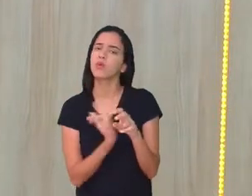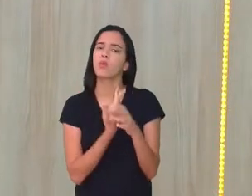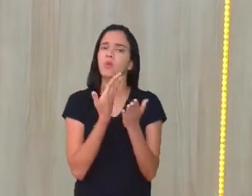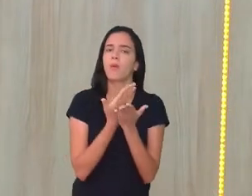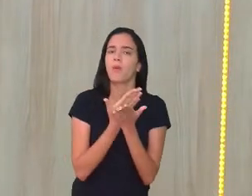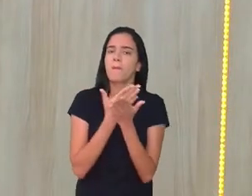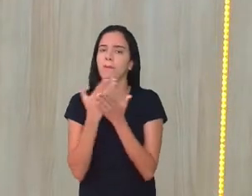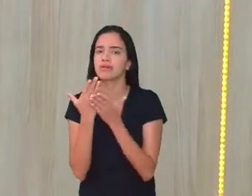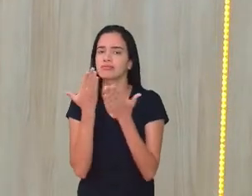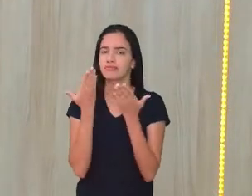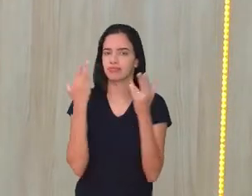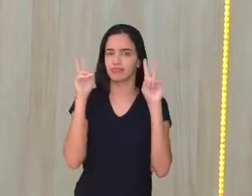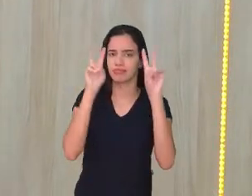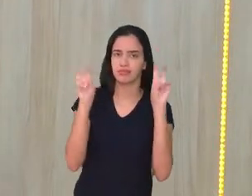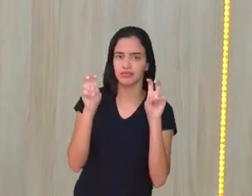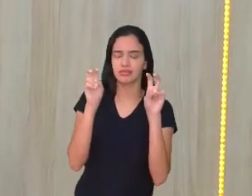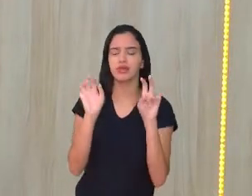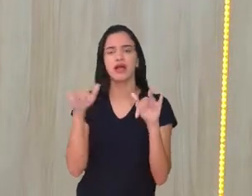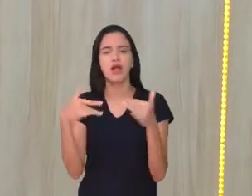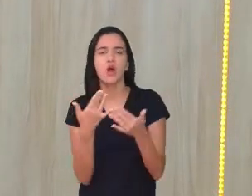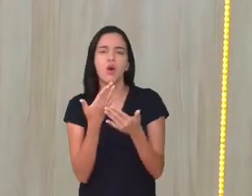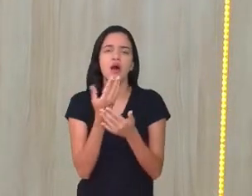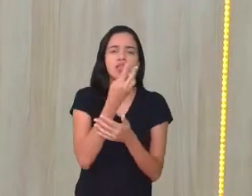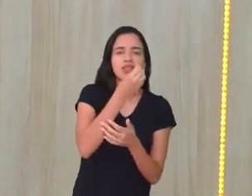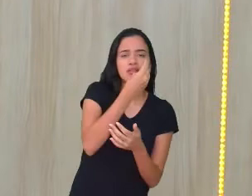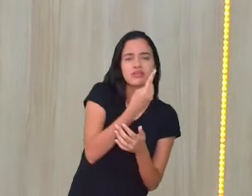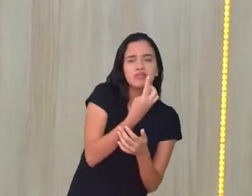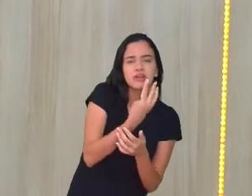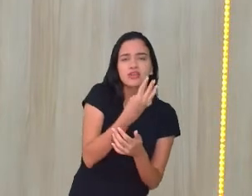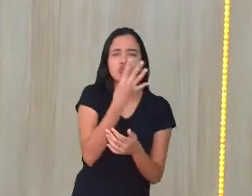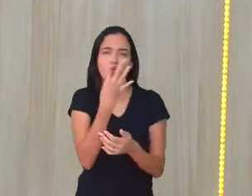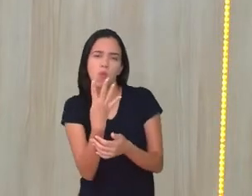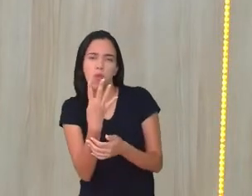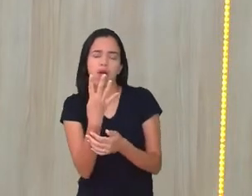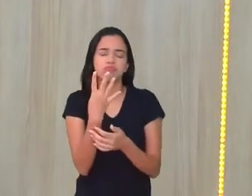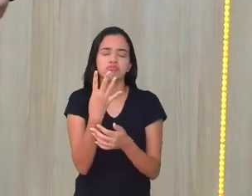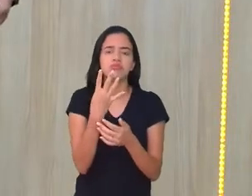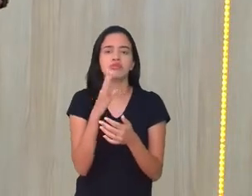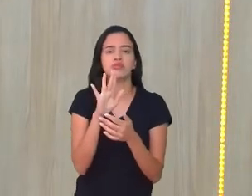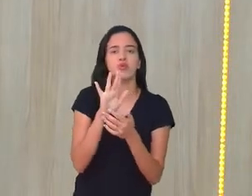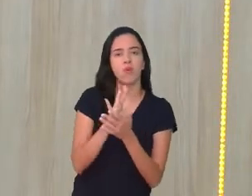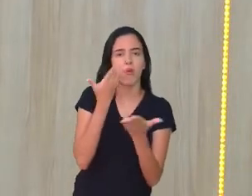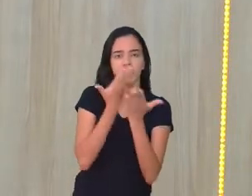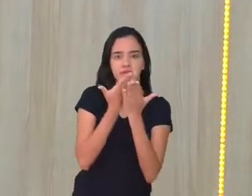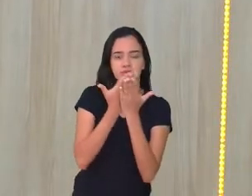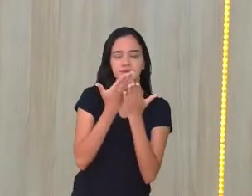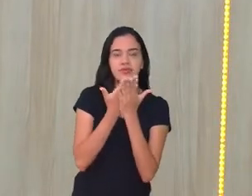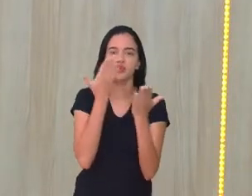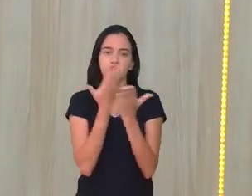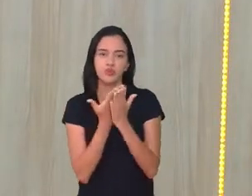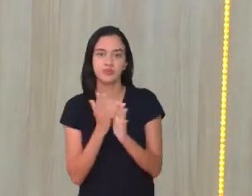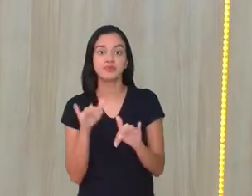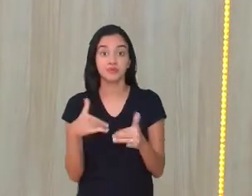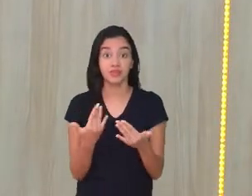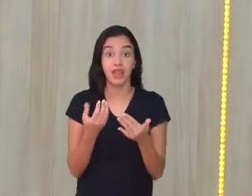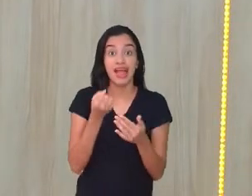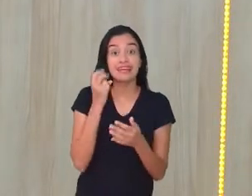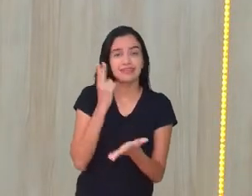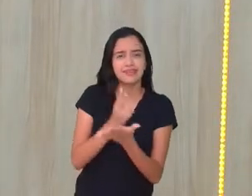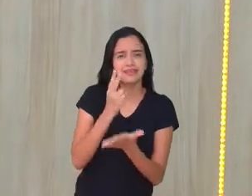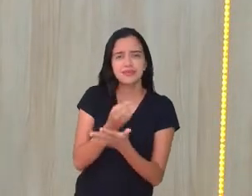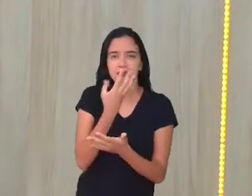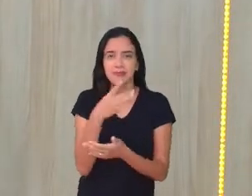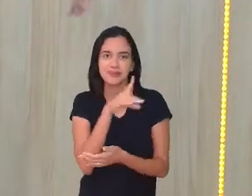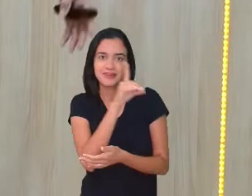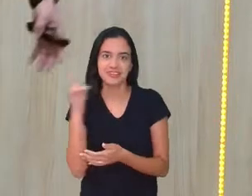um assunto, aí a gente passa aí umas 3, 4 aulas vivenciando aquele assunto. Então sempre que eu dou um bom dia aqui para